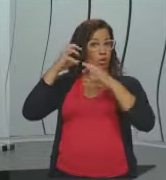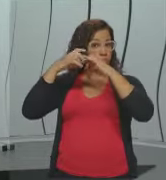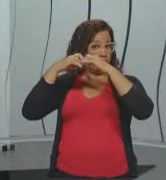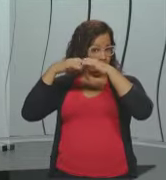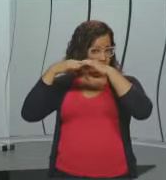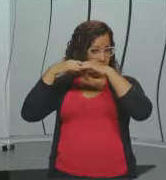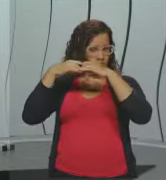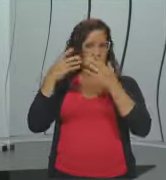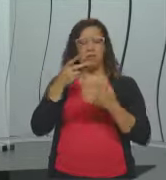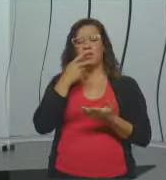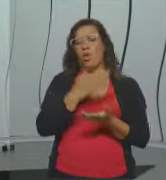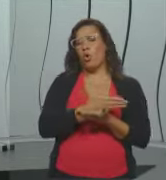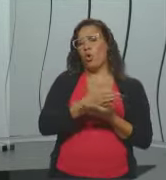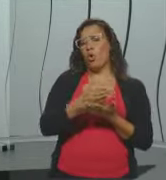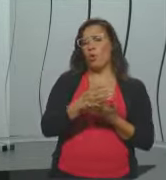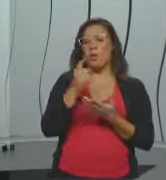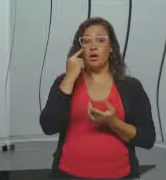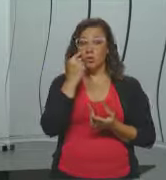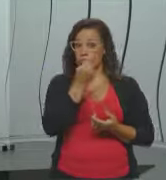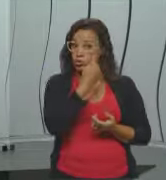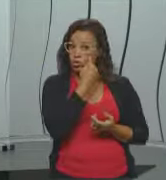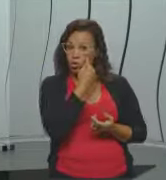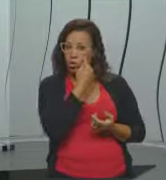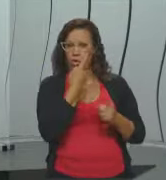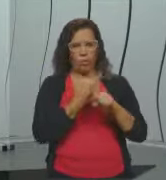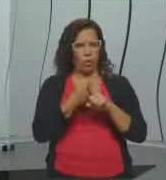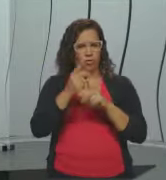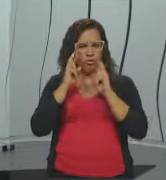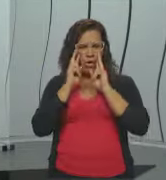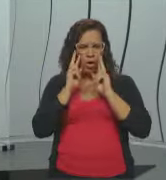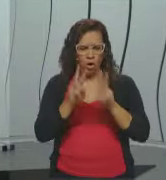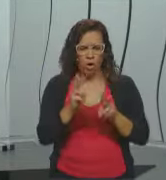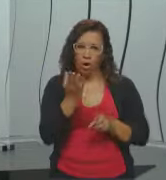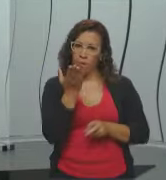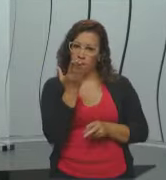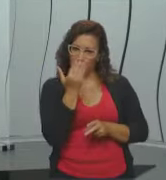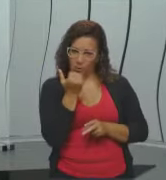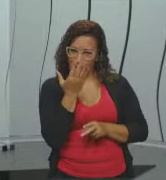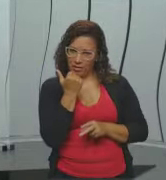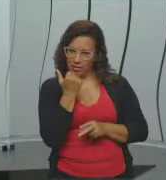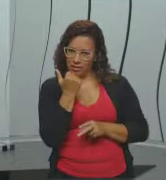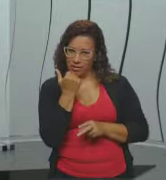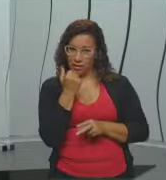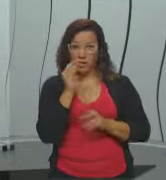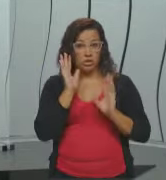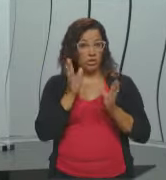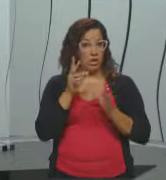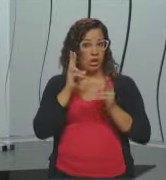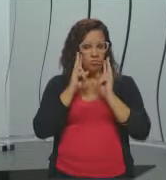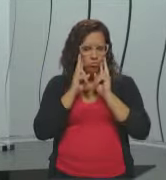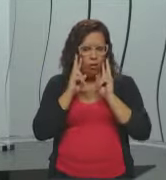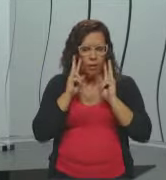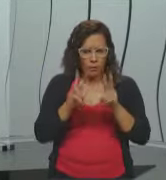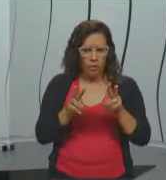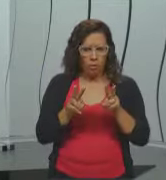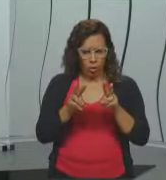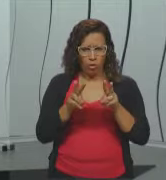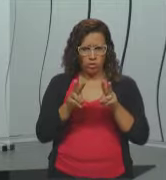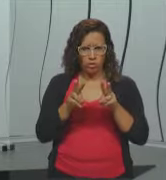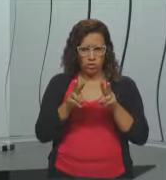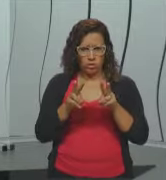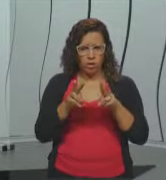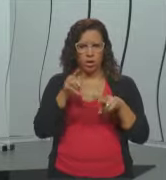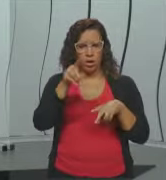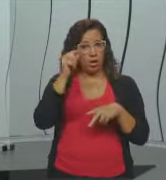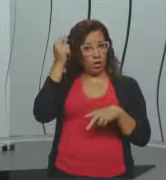gente que fala assim, a digestão começa nos olhos. Porque quando você olha para a comida, você já está mostrando para o seu organismo, você está mostrando